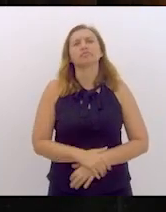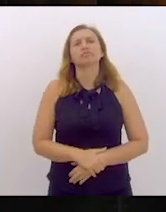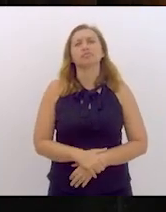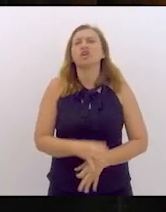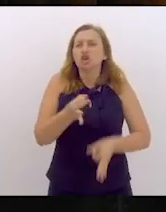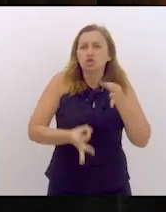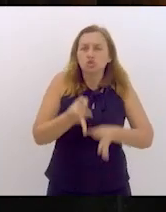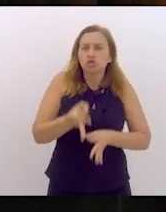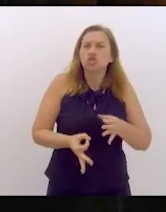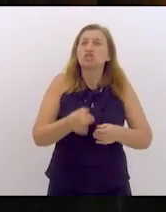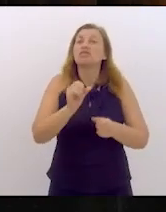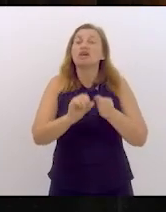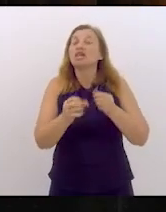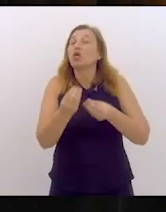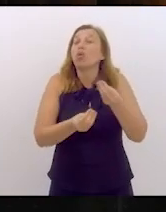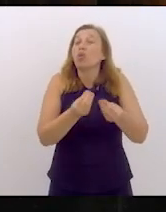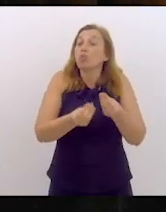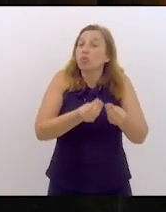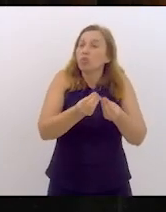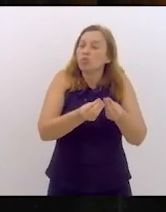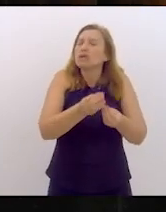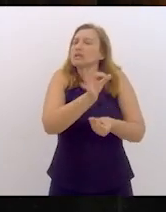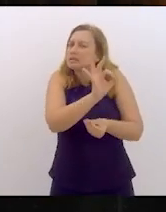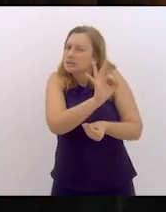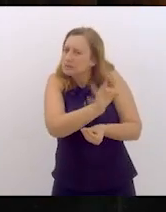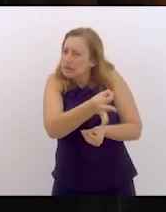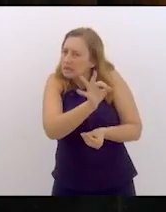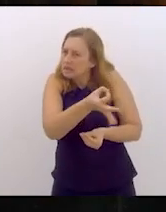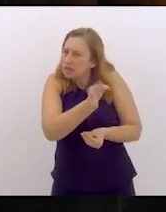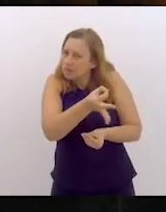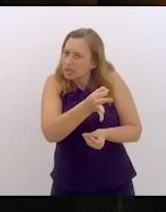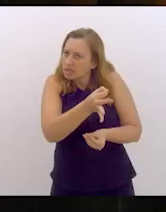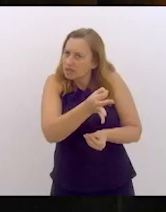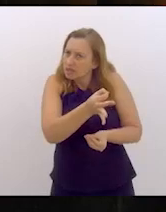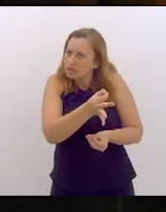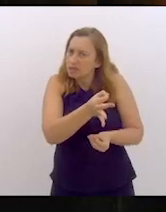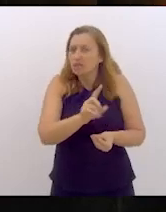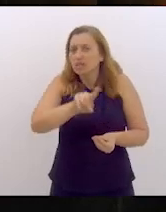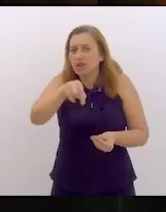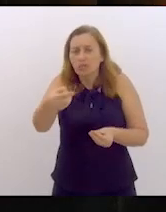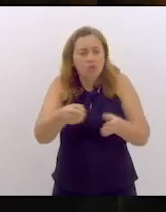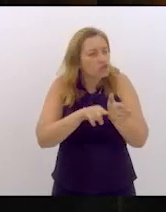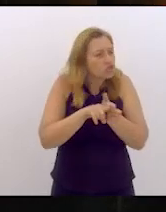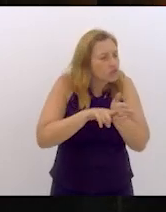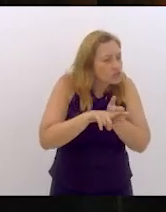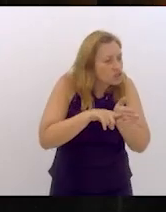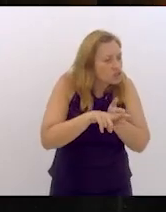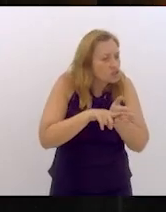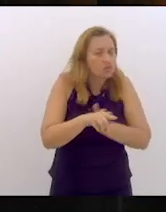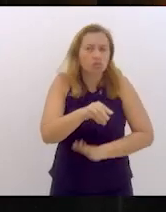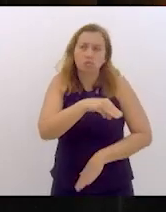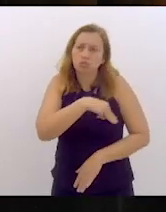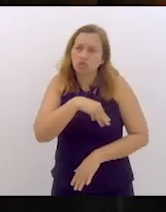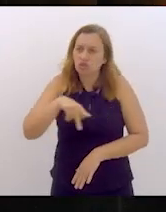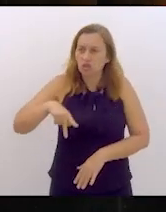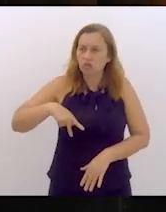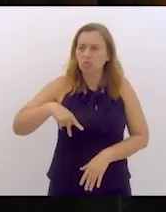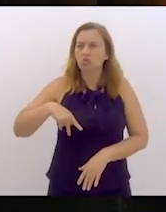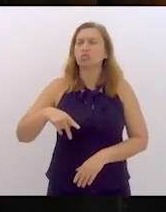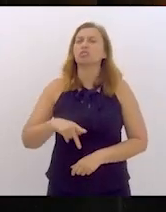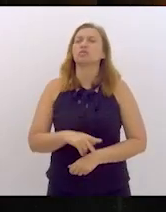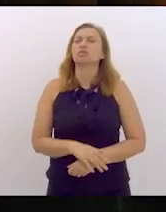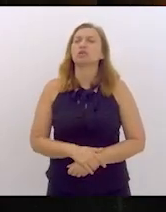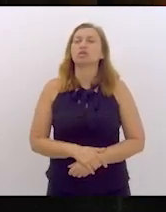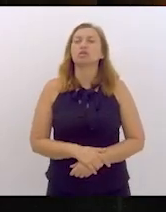tem que ser feita evidentemente após investigação do ministério público